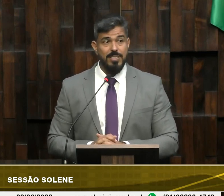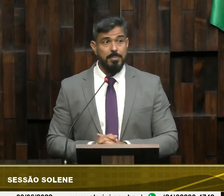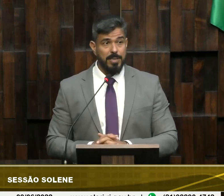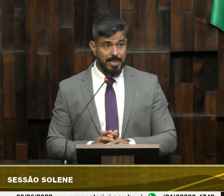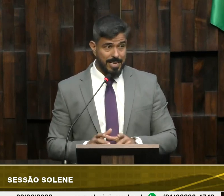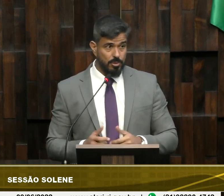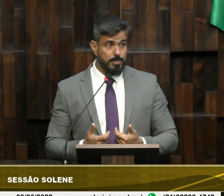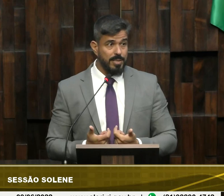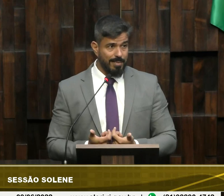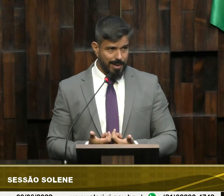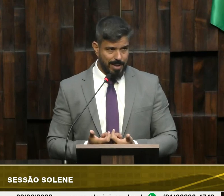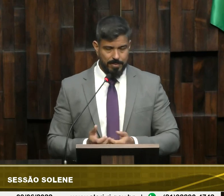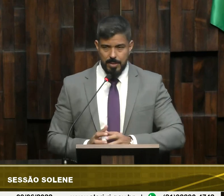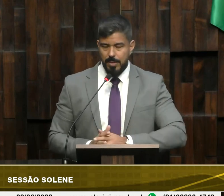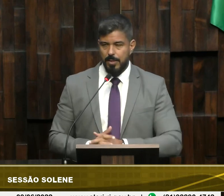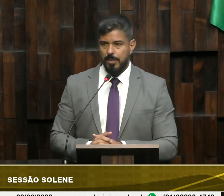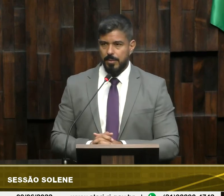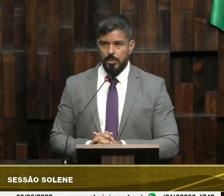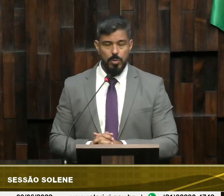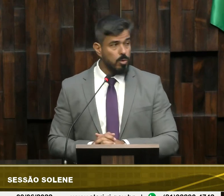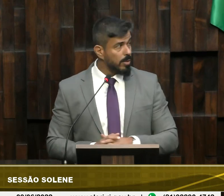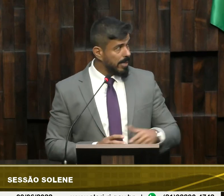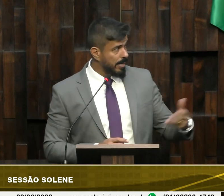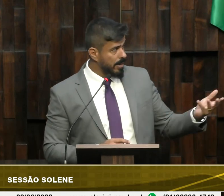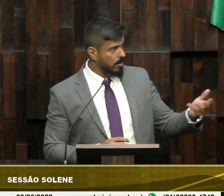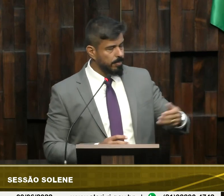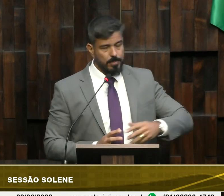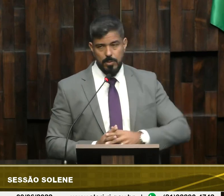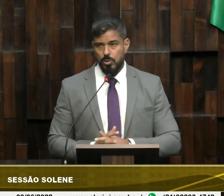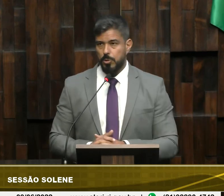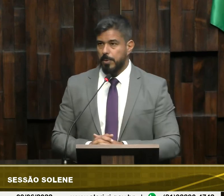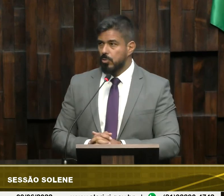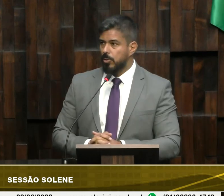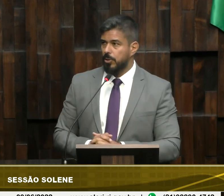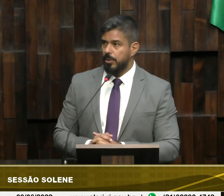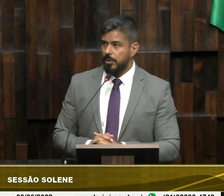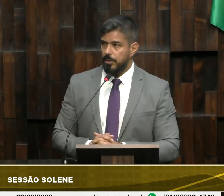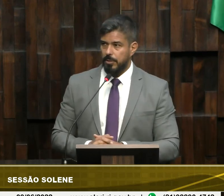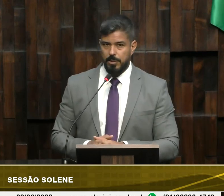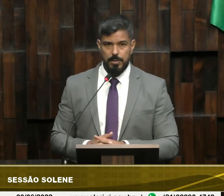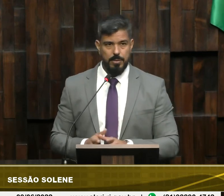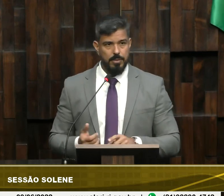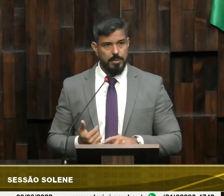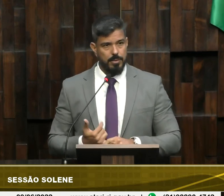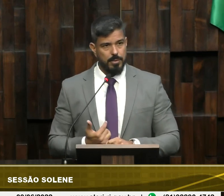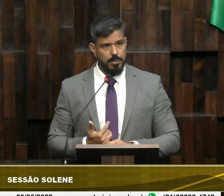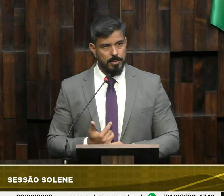tiveram a sensibilidade de observar que tanto eu quanto a Raquel somos pessoas que